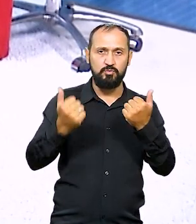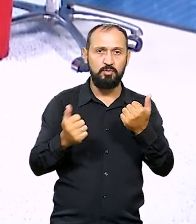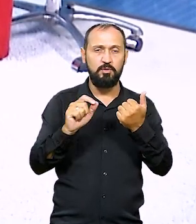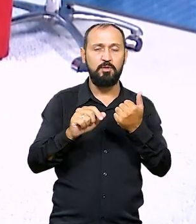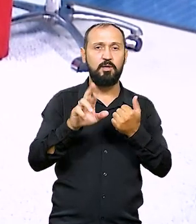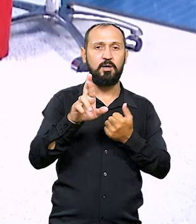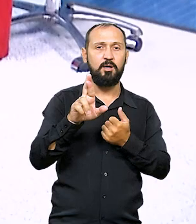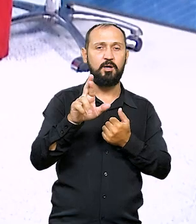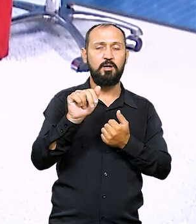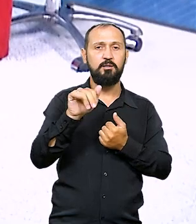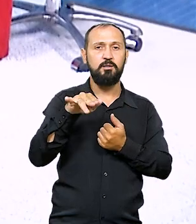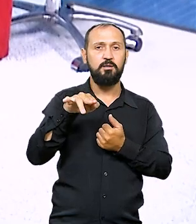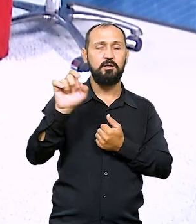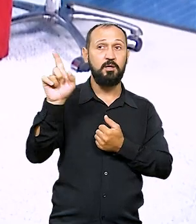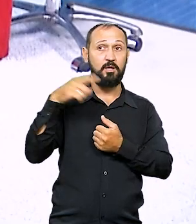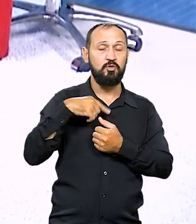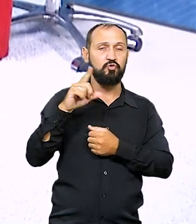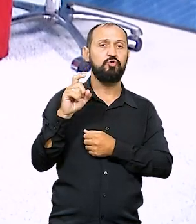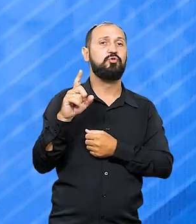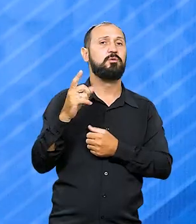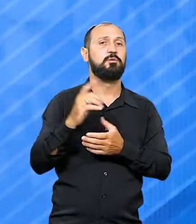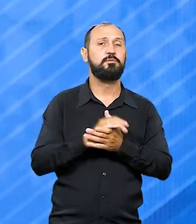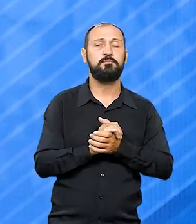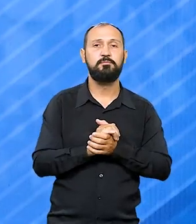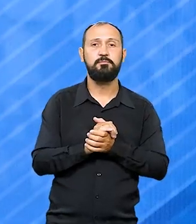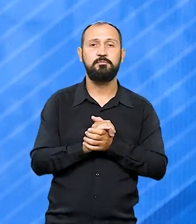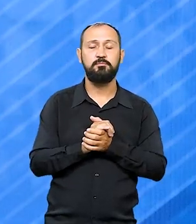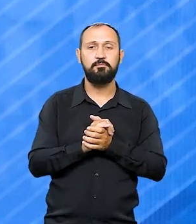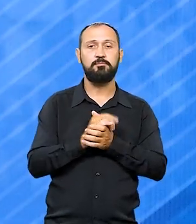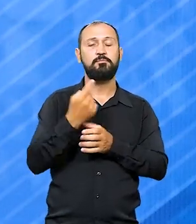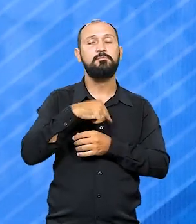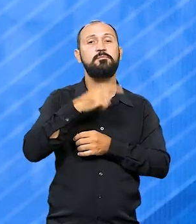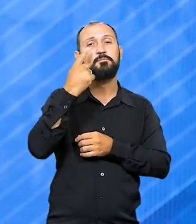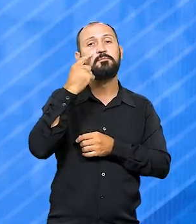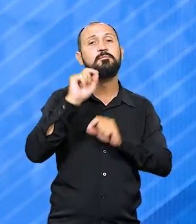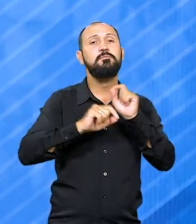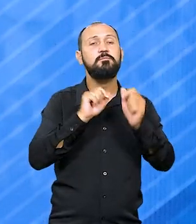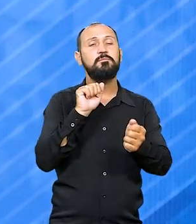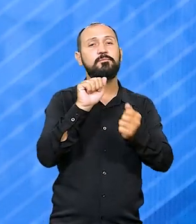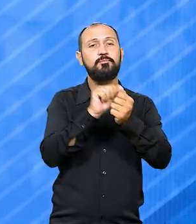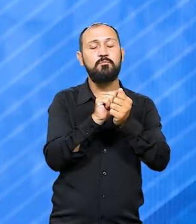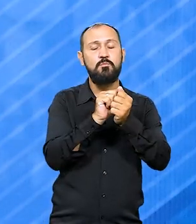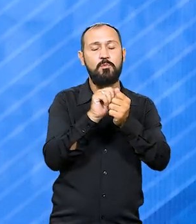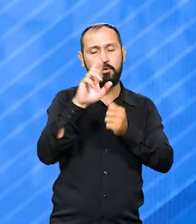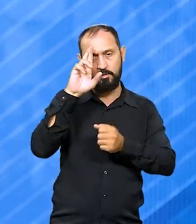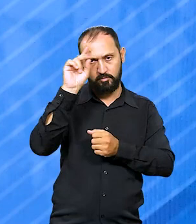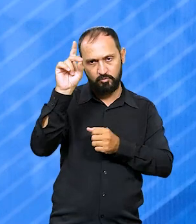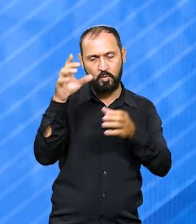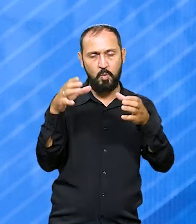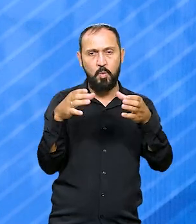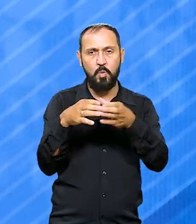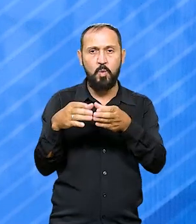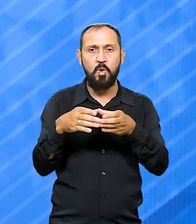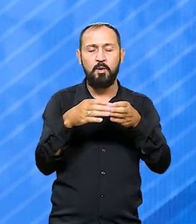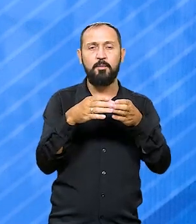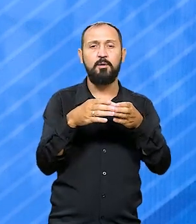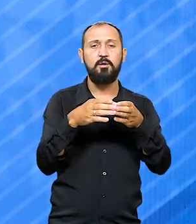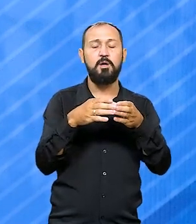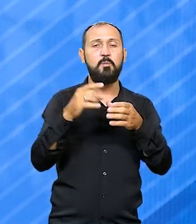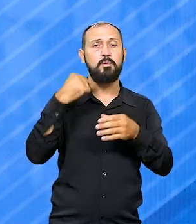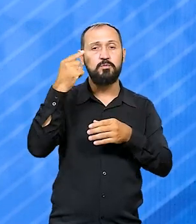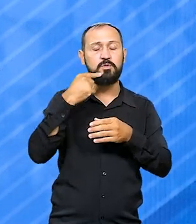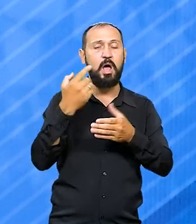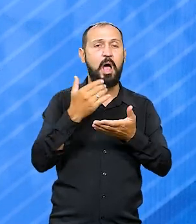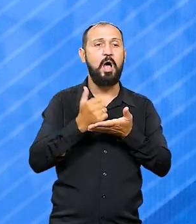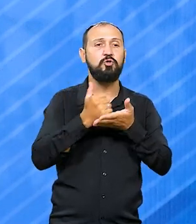secretária-geral adjunta, que é Rayane Passos, de Dourados. E a gente visa ali com a diretoria, com a comissão,